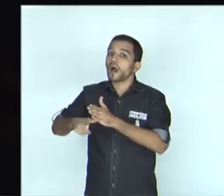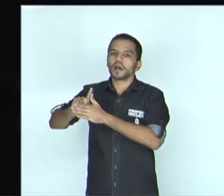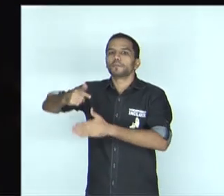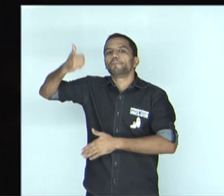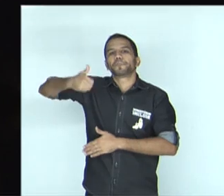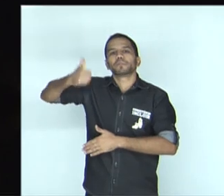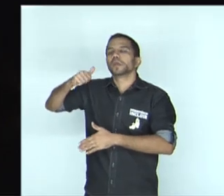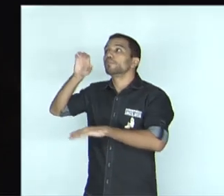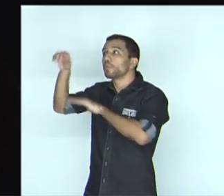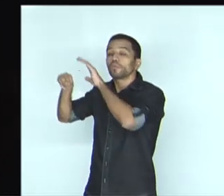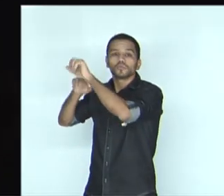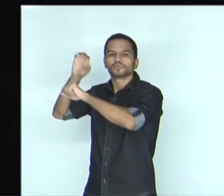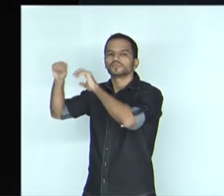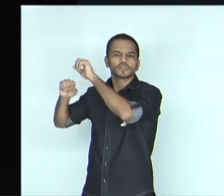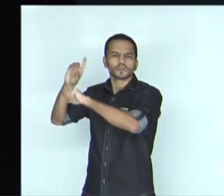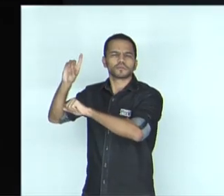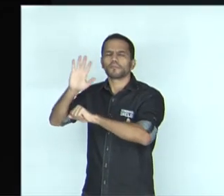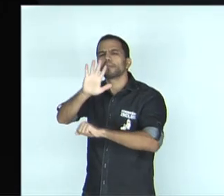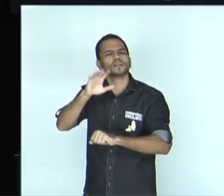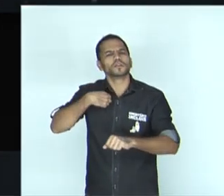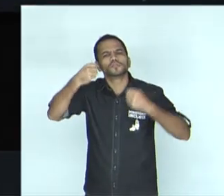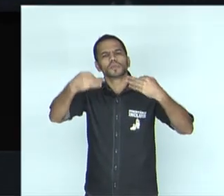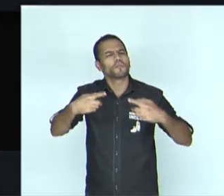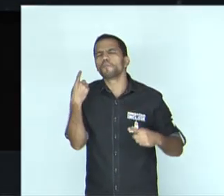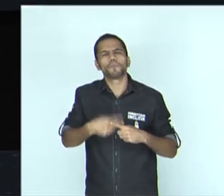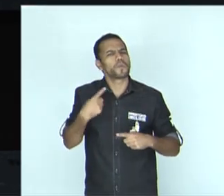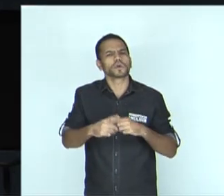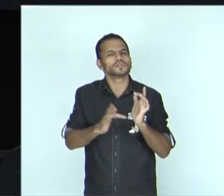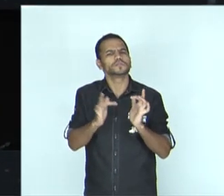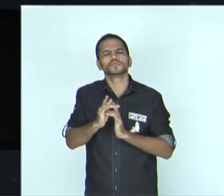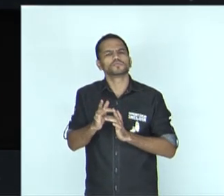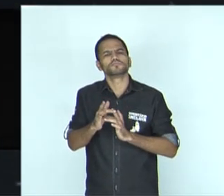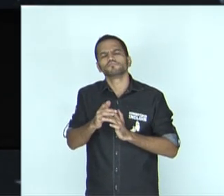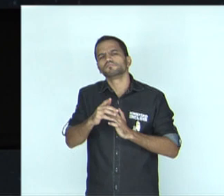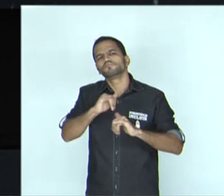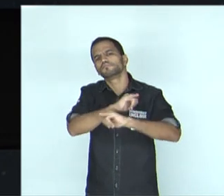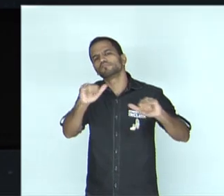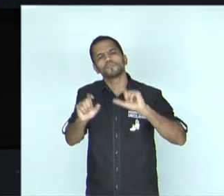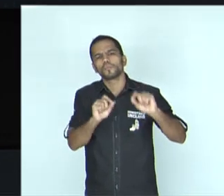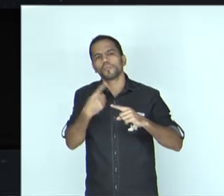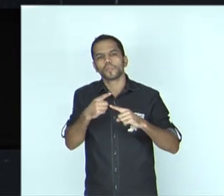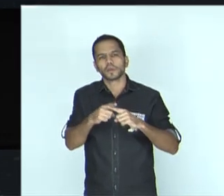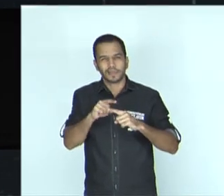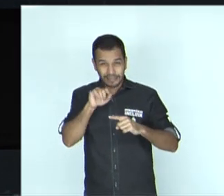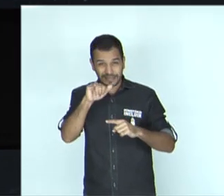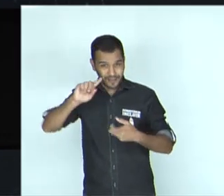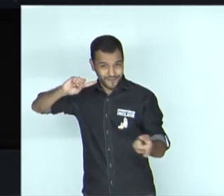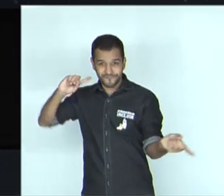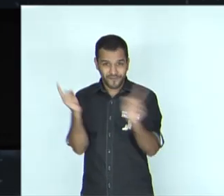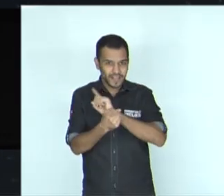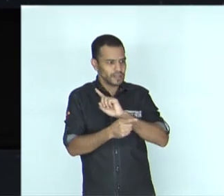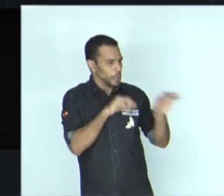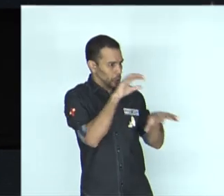que Jesus fala isso? Porque toda vez que a gente começa a buscar as coisas do mundo e não o reino de Deus, a gente perde a